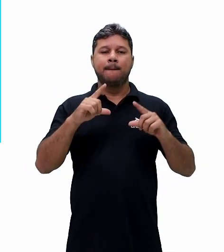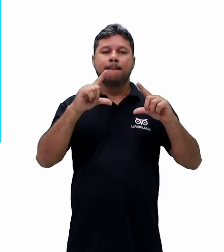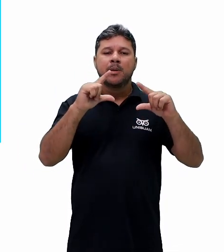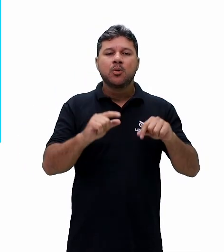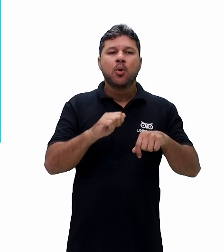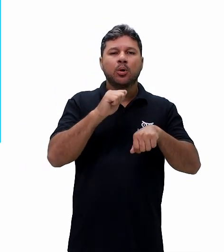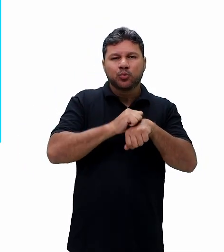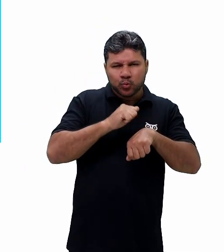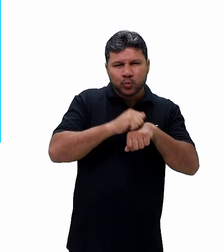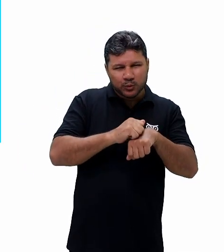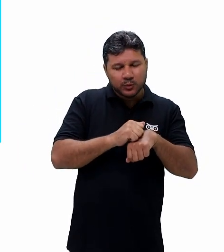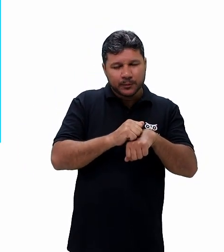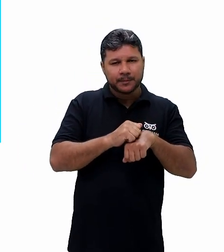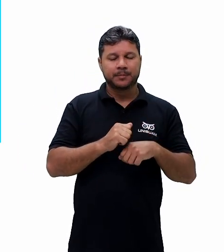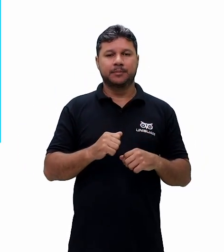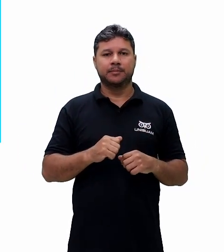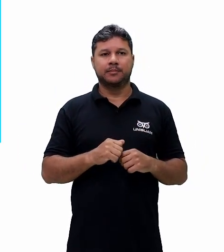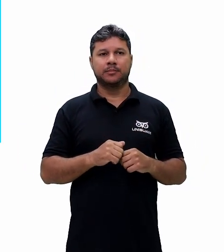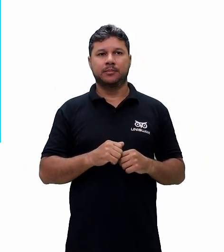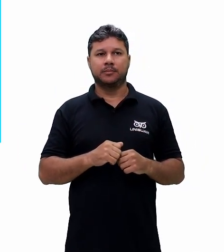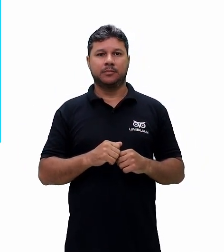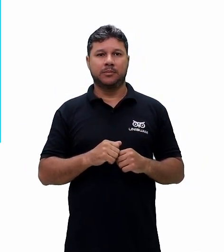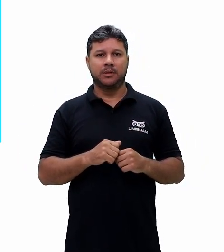Quanto menos rígido